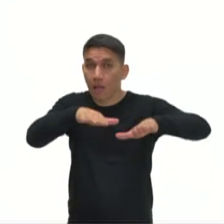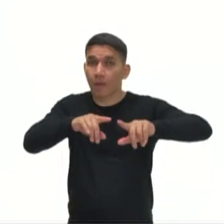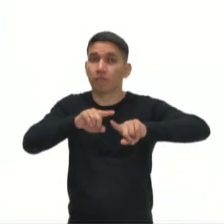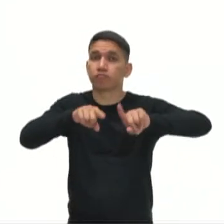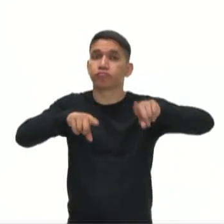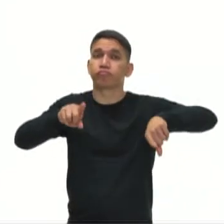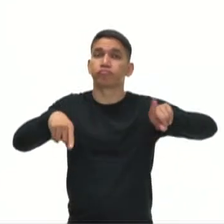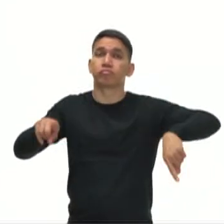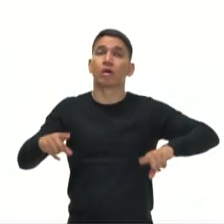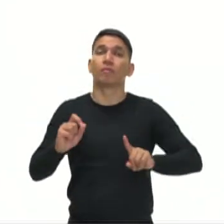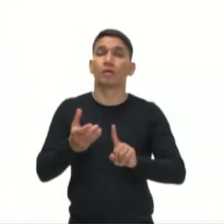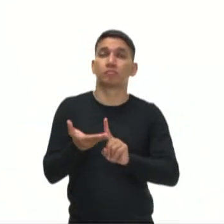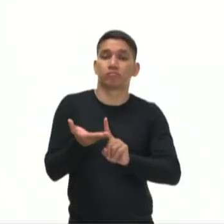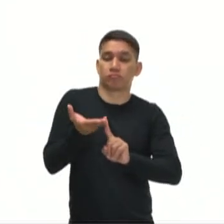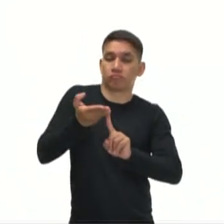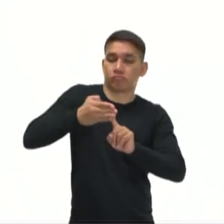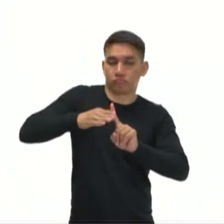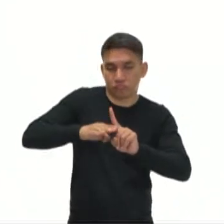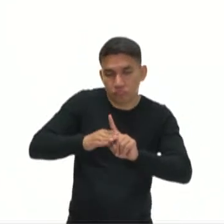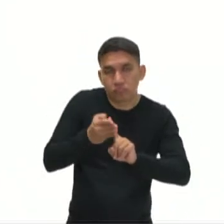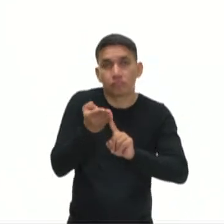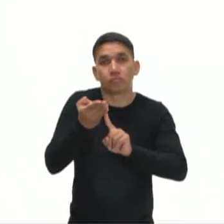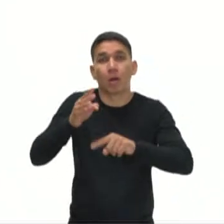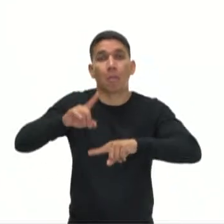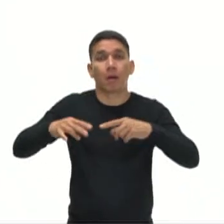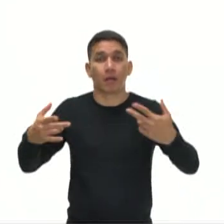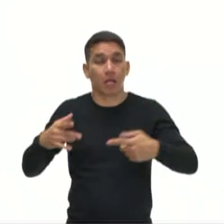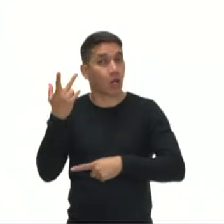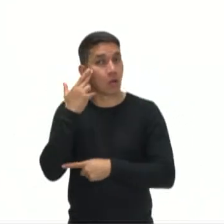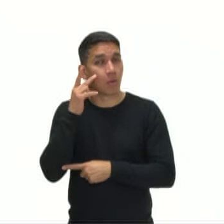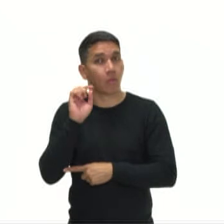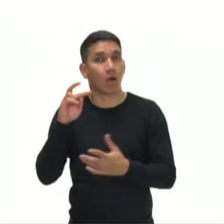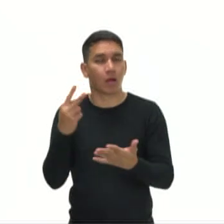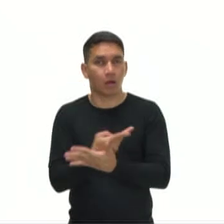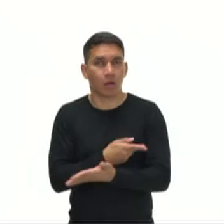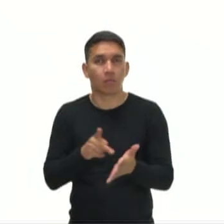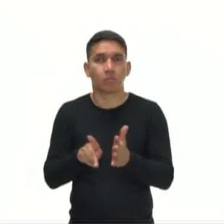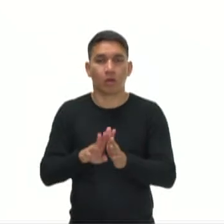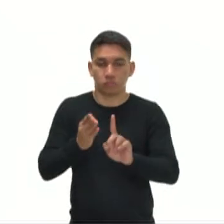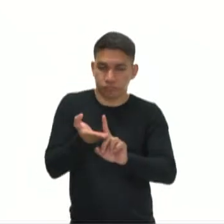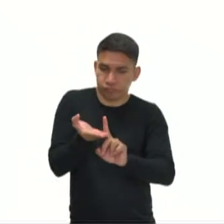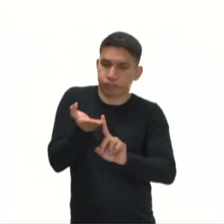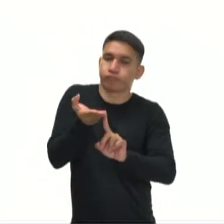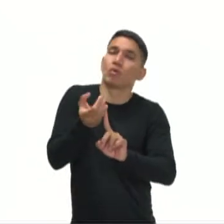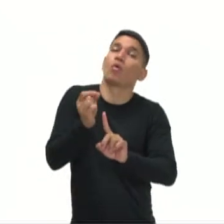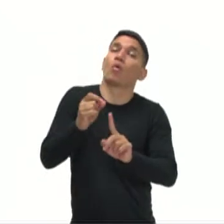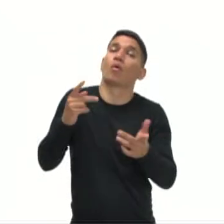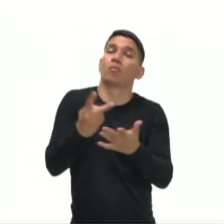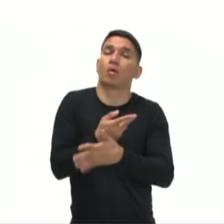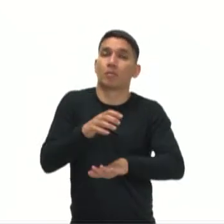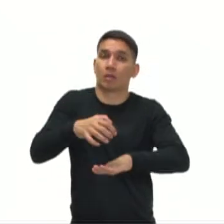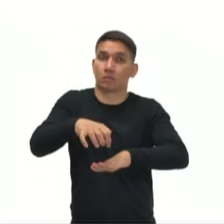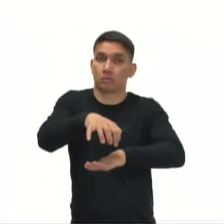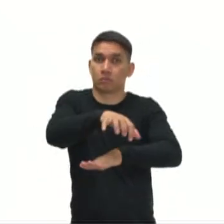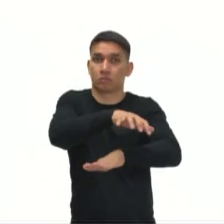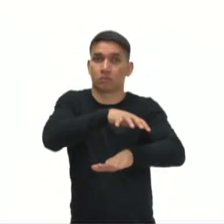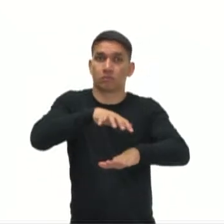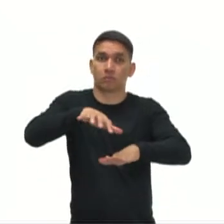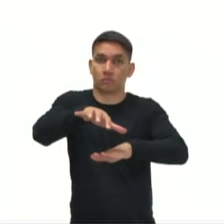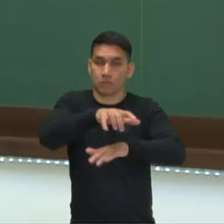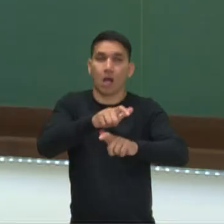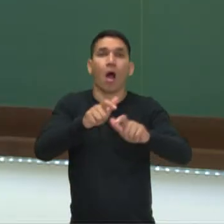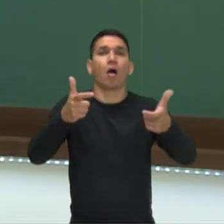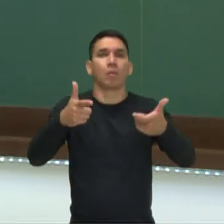a mudança da temperatura do material. Em geral, um aumento da temperatura do material tende a aumentar sua resistência elétrica, tá? Então,